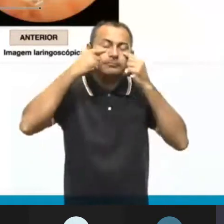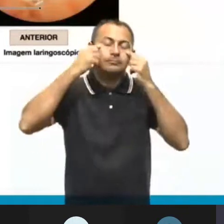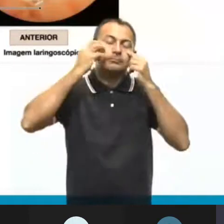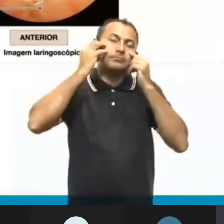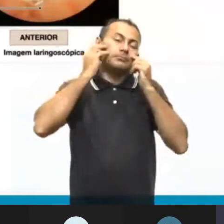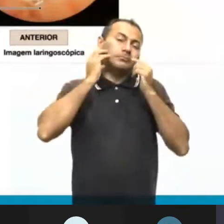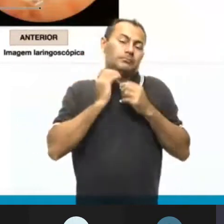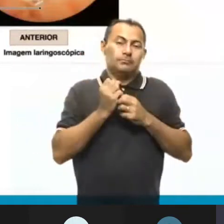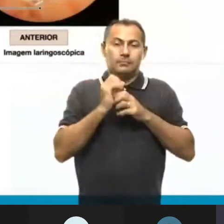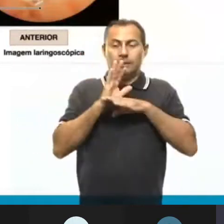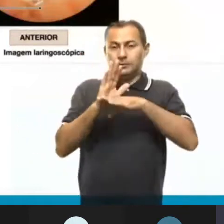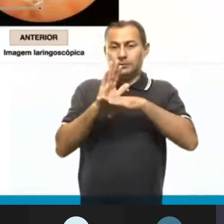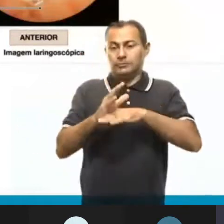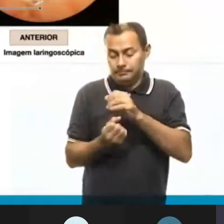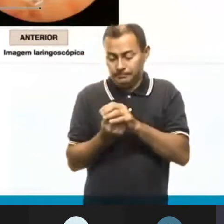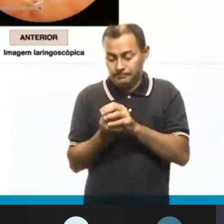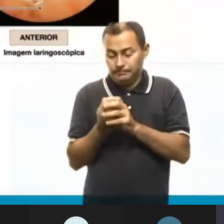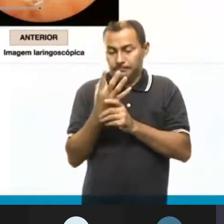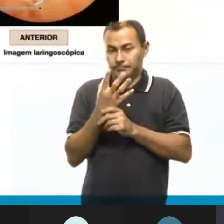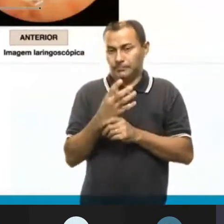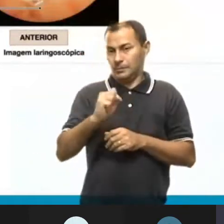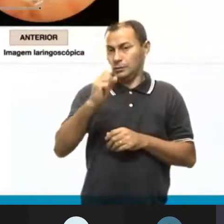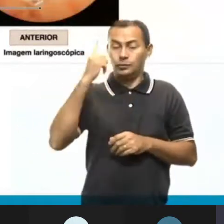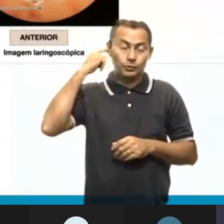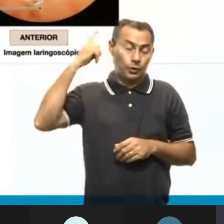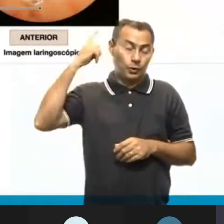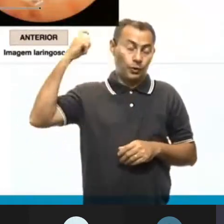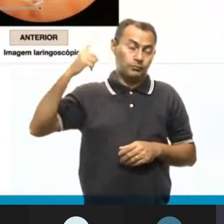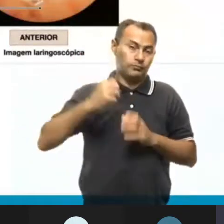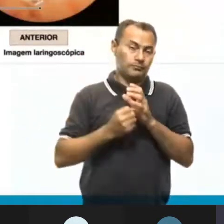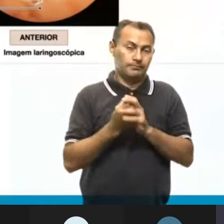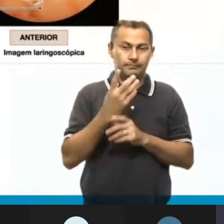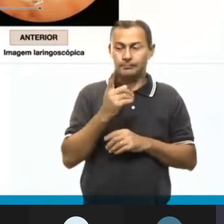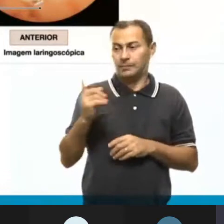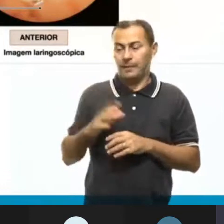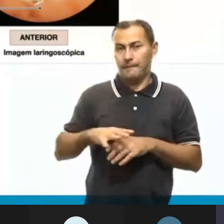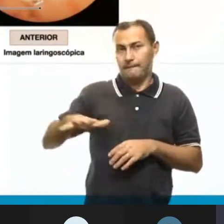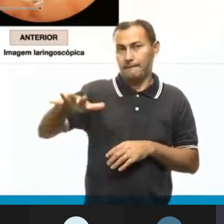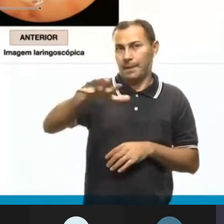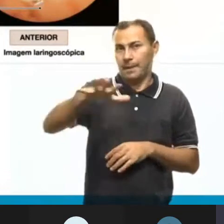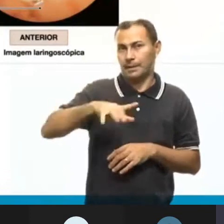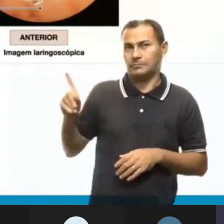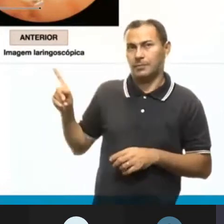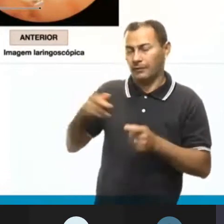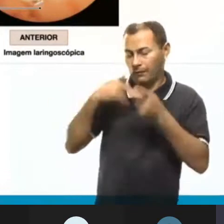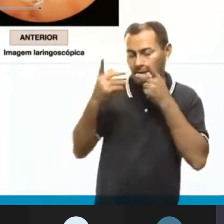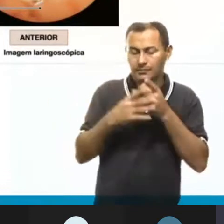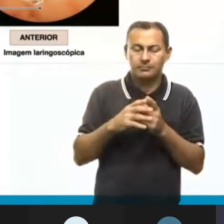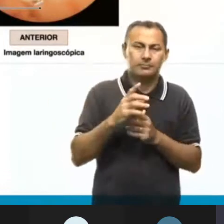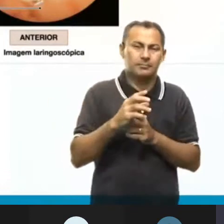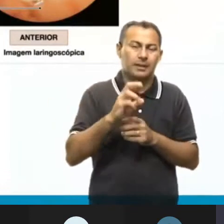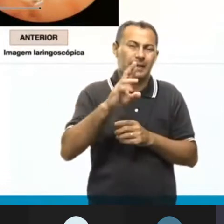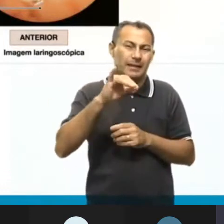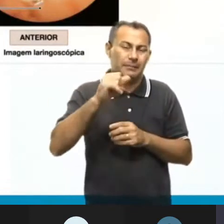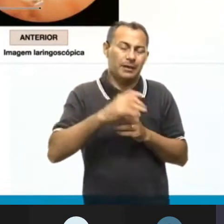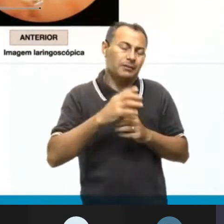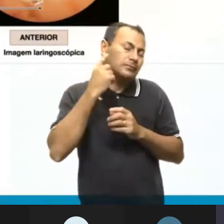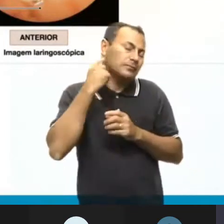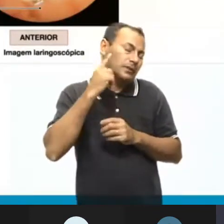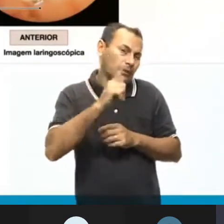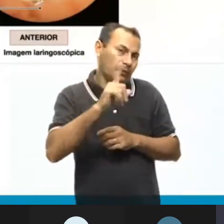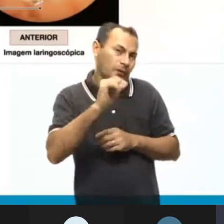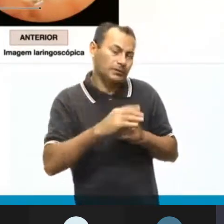aqui contribui para a formação do som, tá? Então, esse espaço aqui é o que eu falei, que é a rima